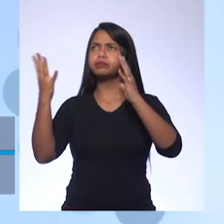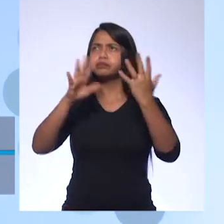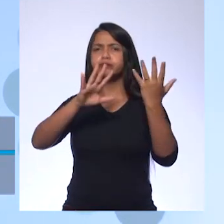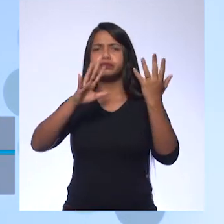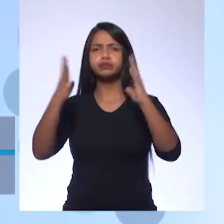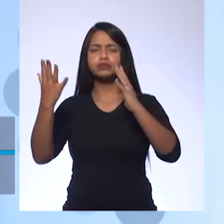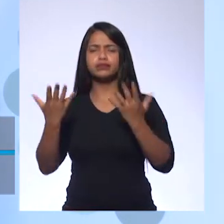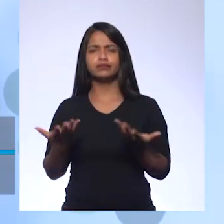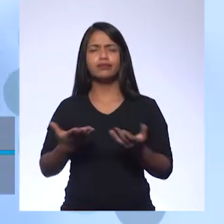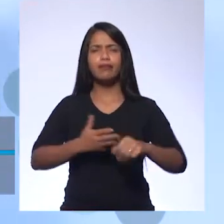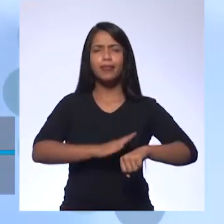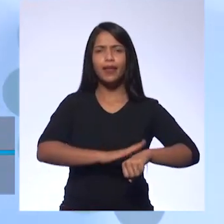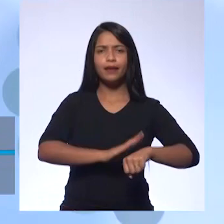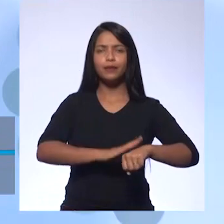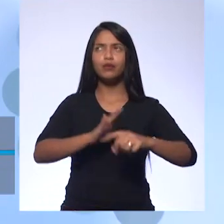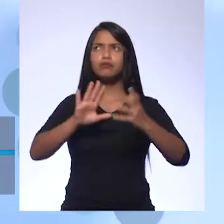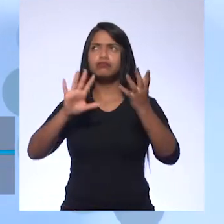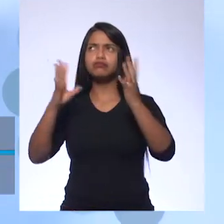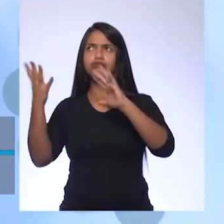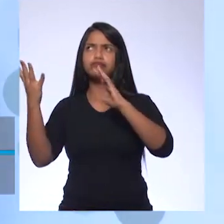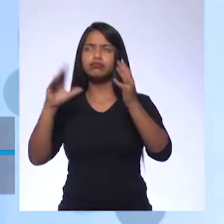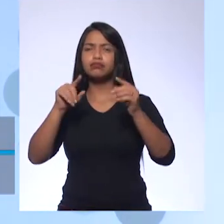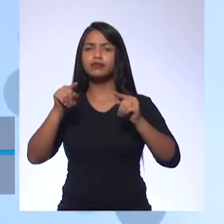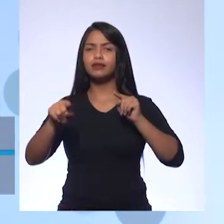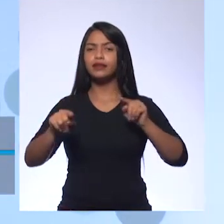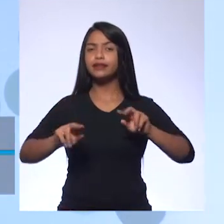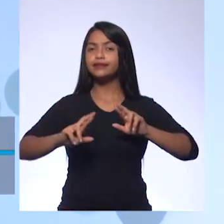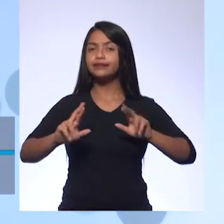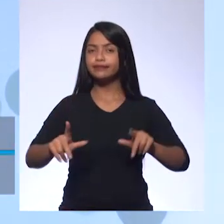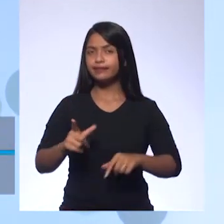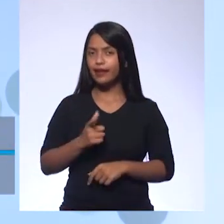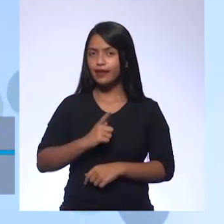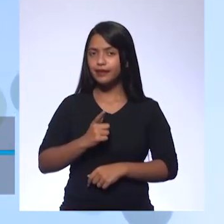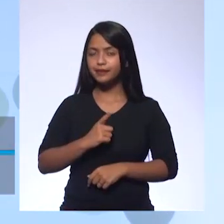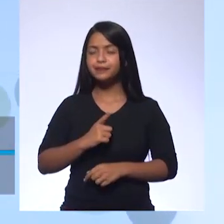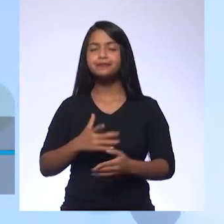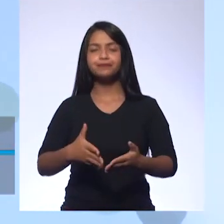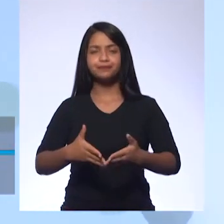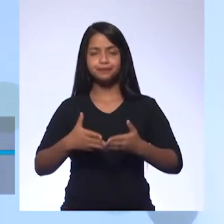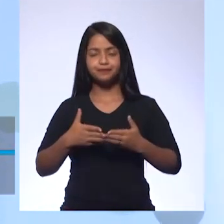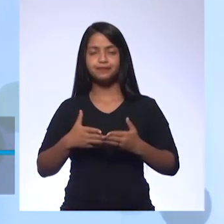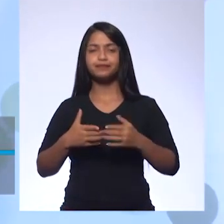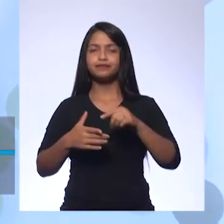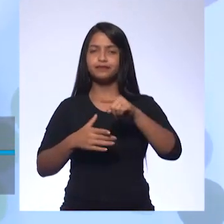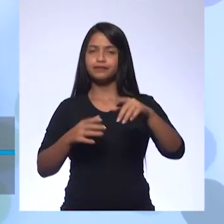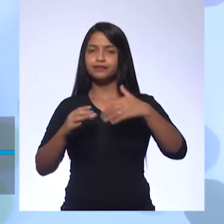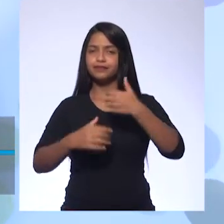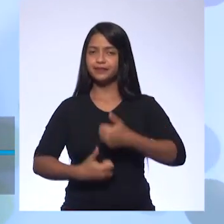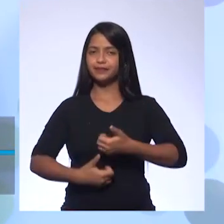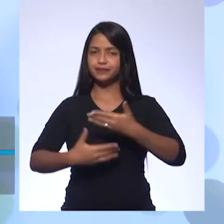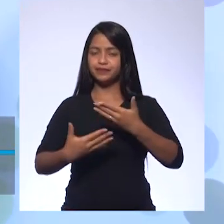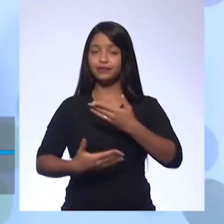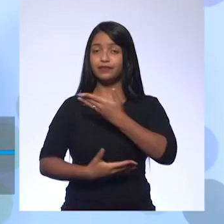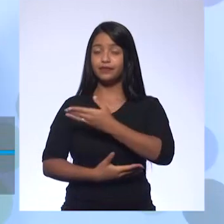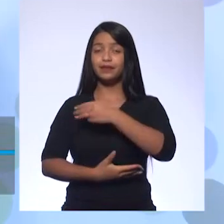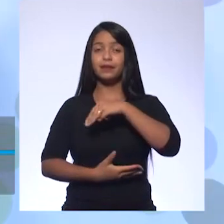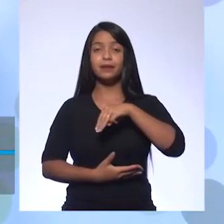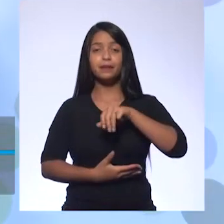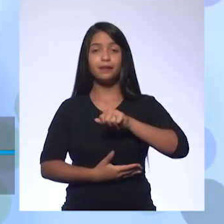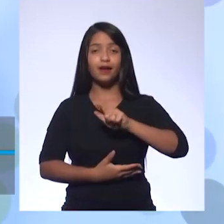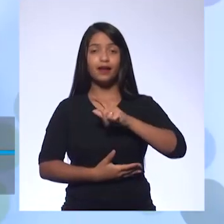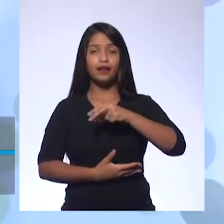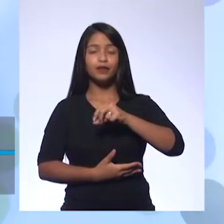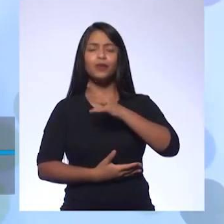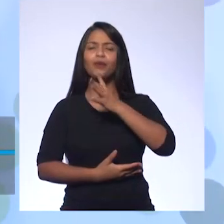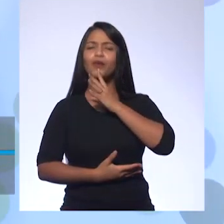diferença entre clima e tempo? Então eu quero saber, eu quero que você coloque aí no chat para o Magno, deixa o Magno feliz porque ele conhece o interiorzão, aí conhece